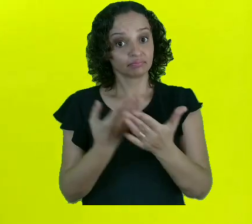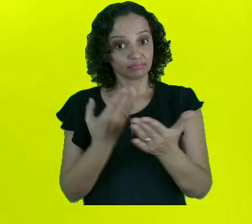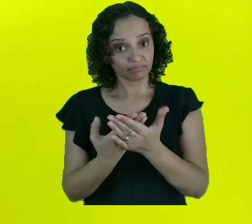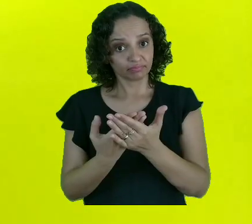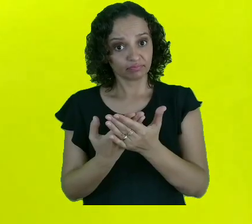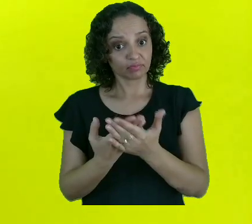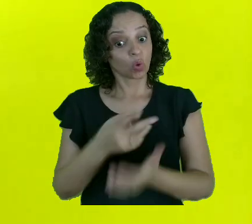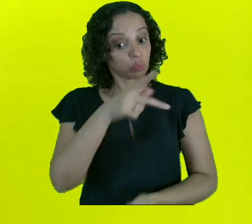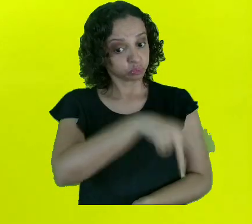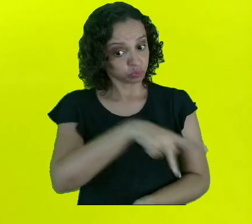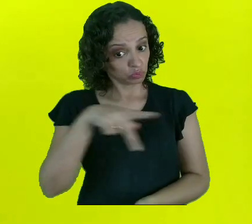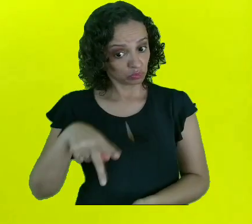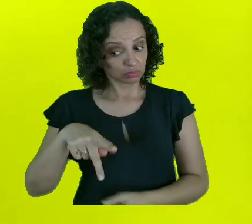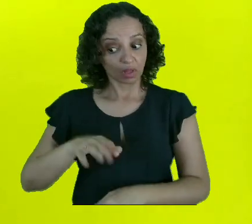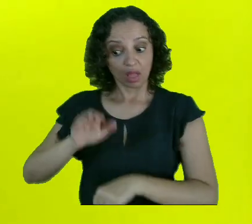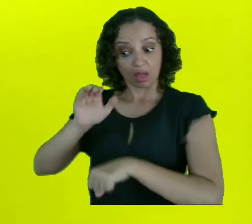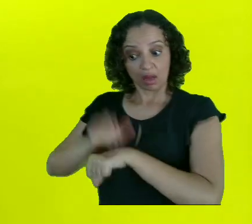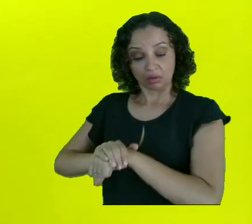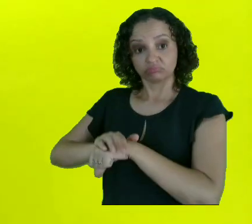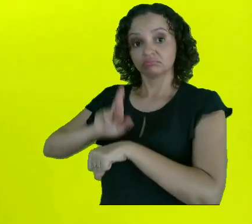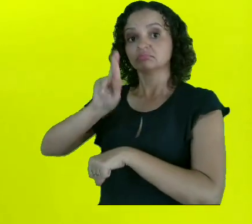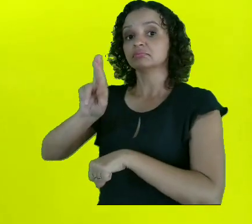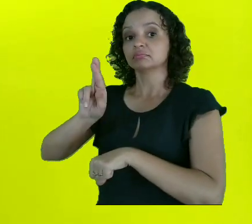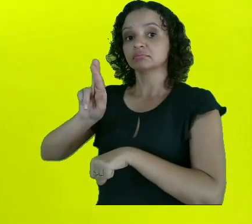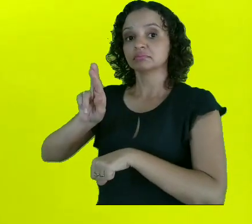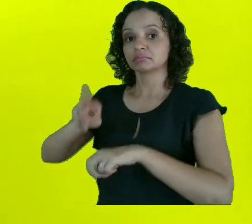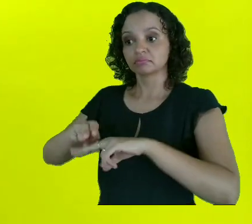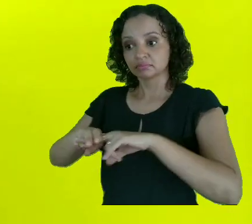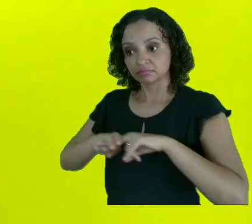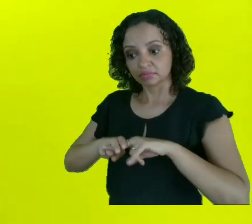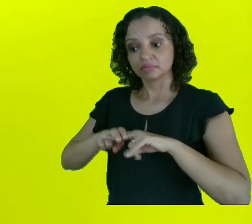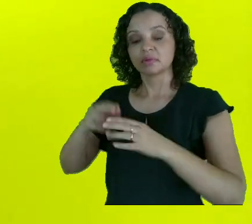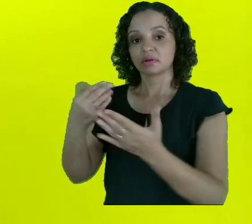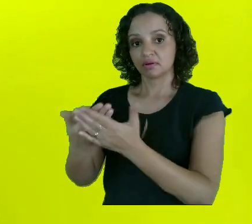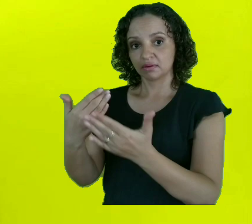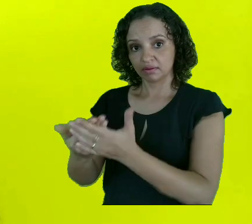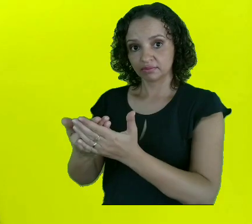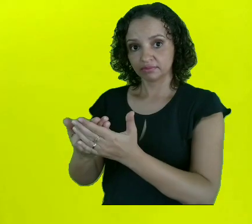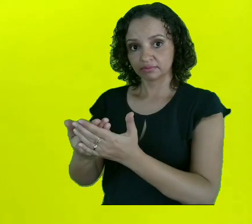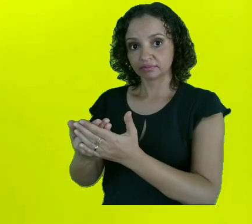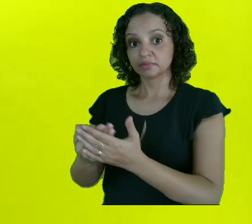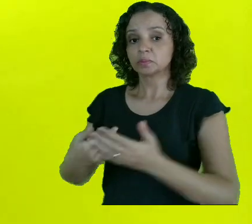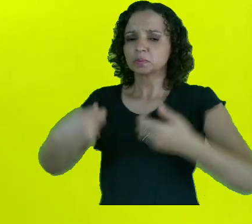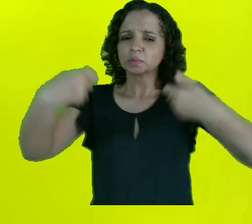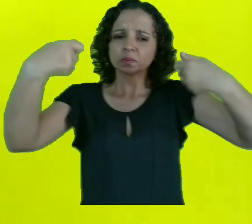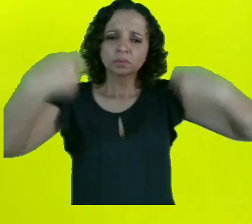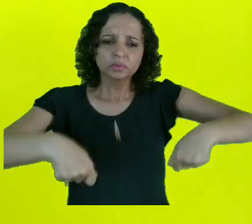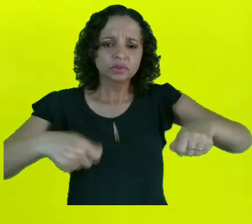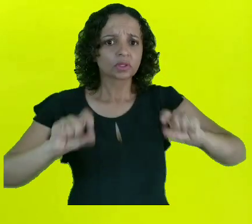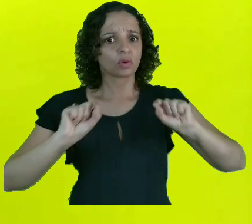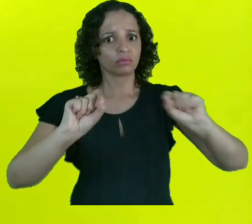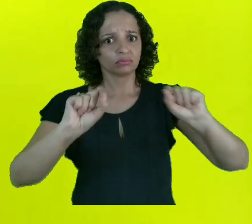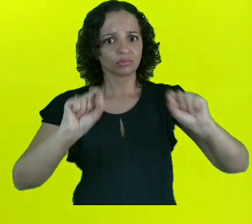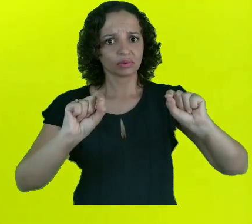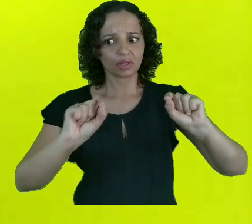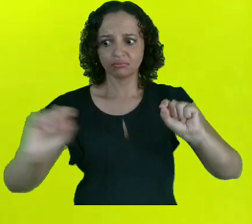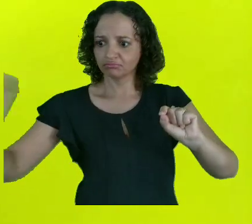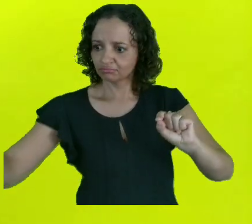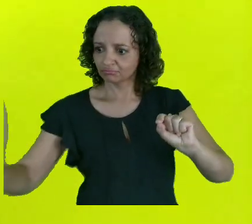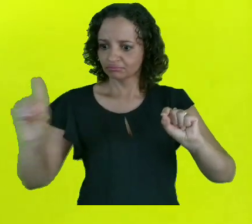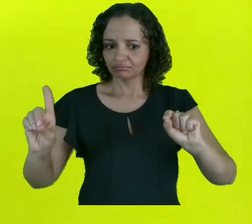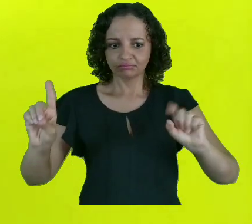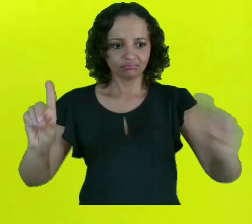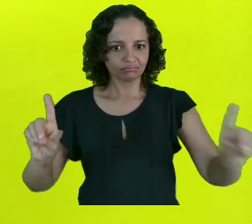o responsável pelas aulas. Então, é necessário que professor e interlocutor